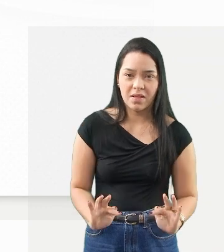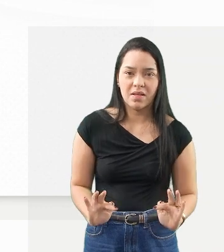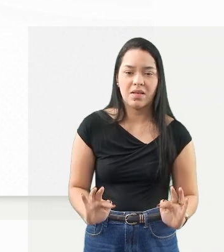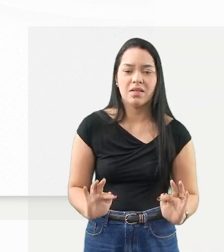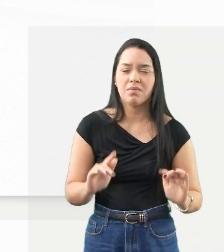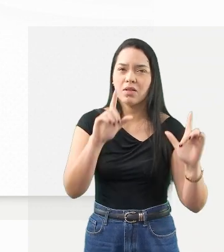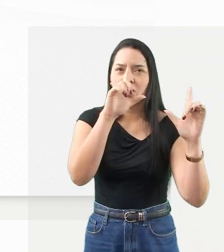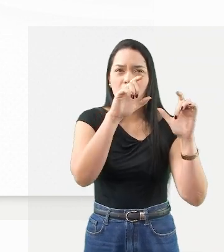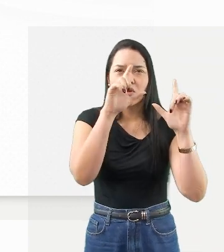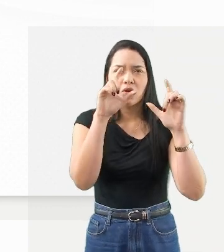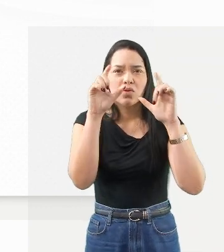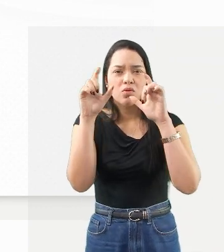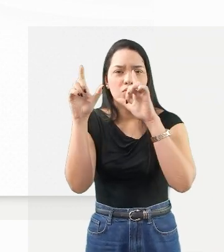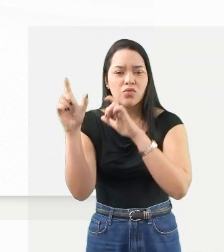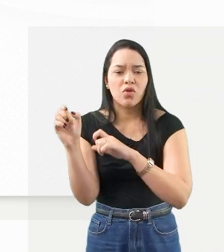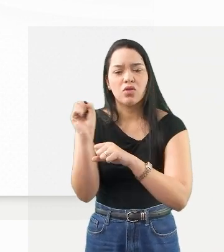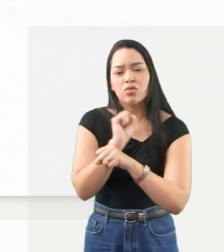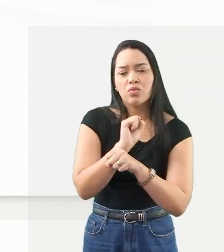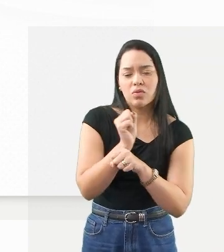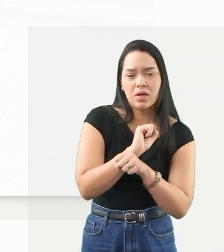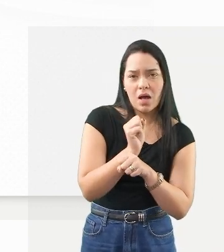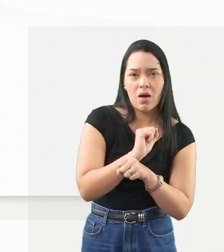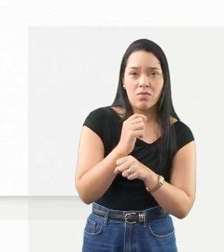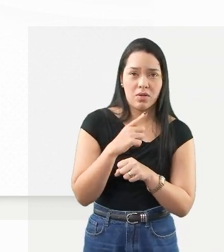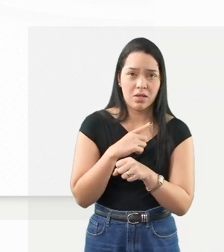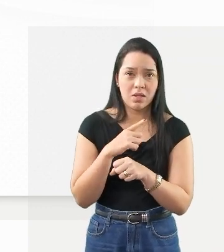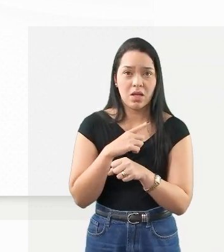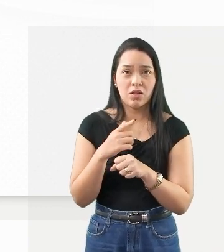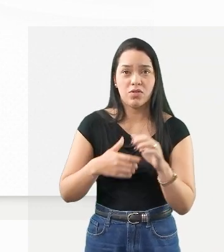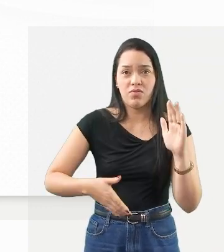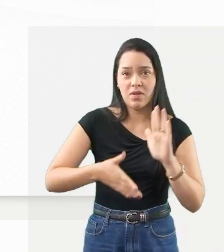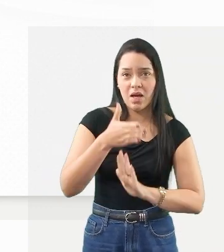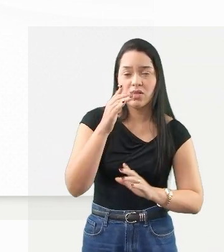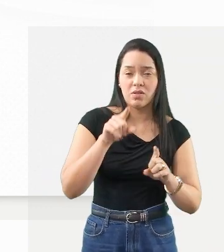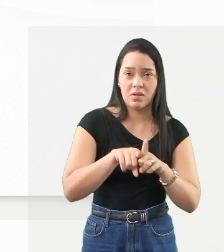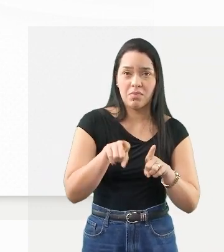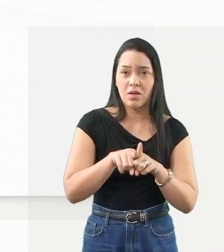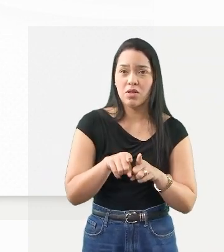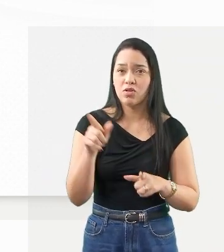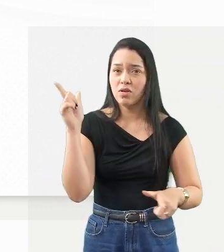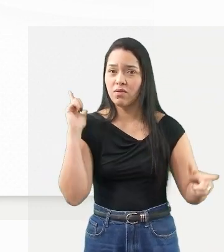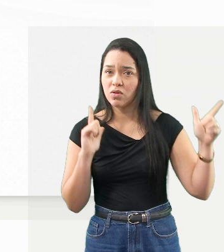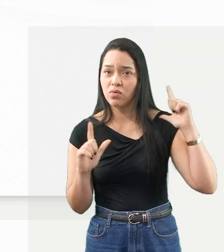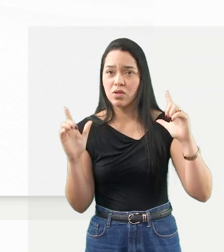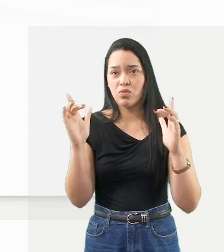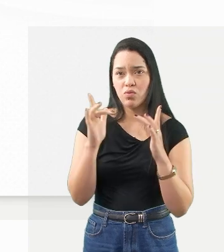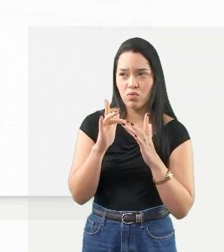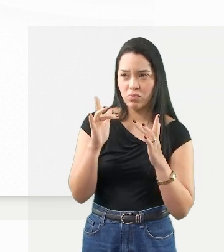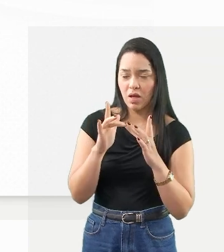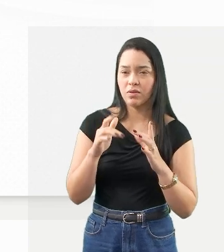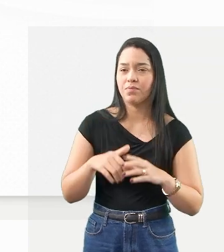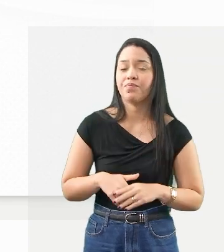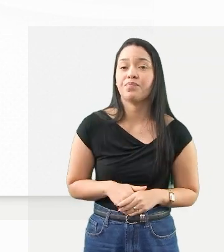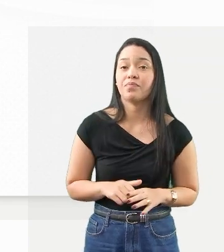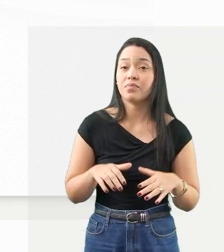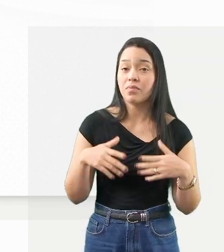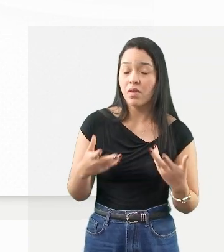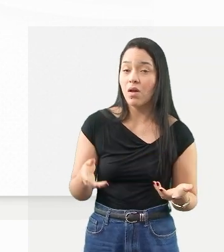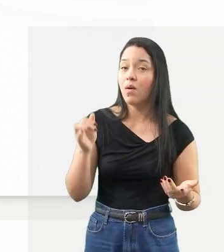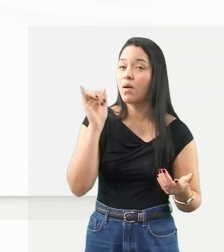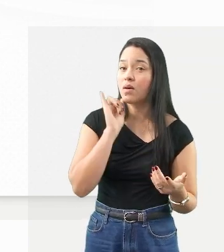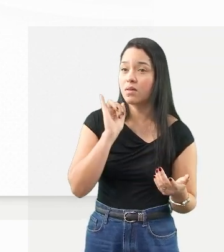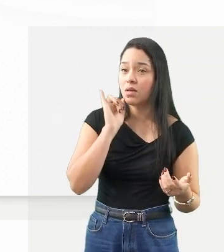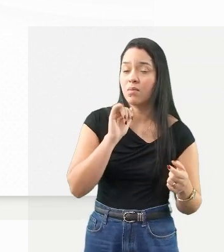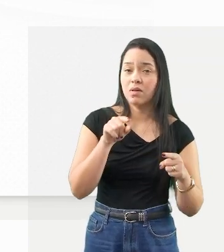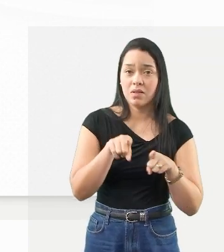batendo foto no carro, simulando essa questão de viagens e aventuras. E aqui o contato. Então, isso aqui é um exemplo de um folder.